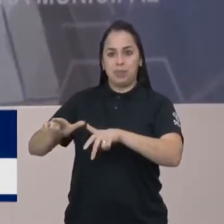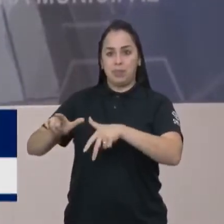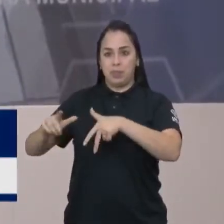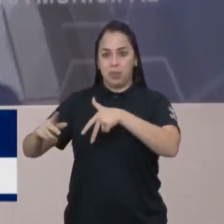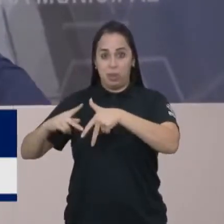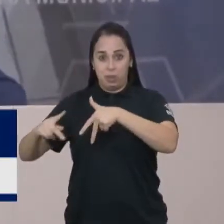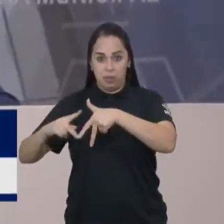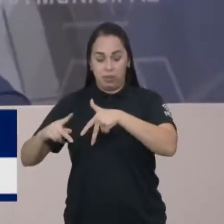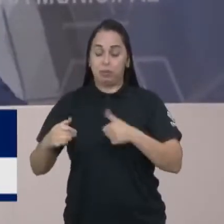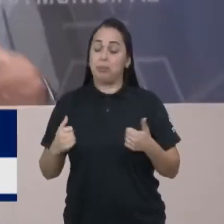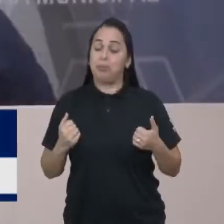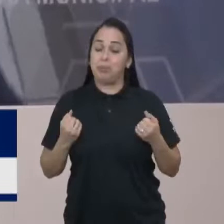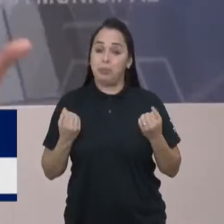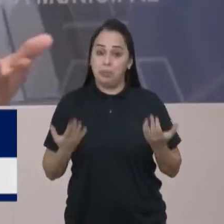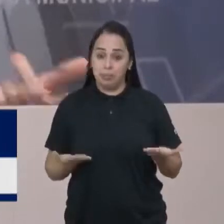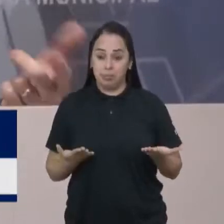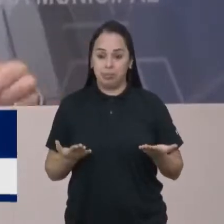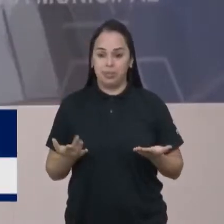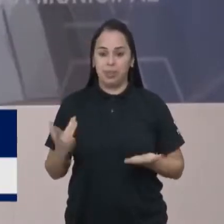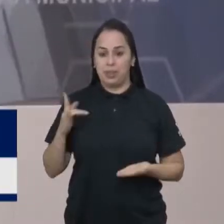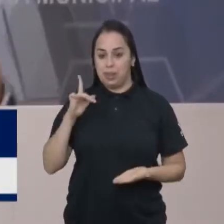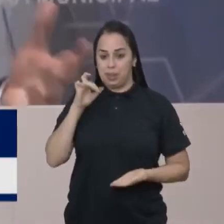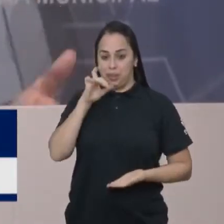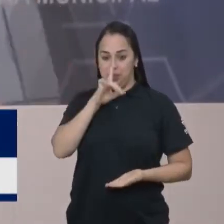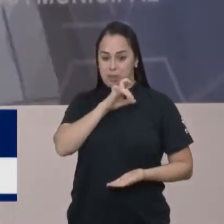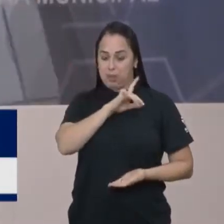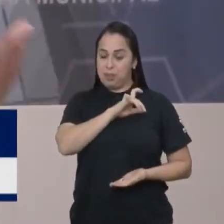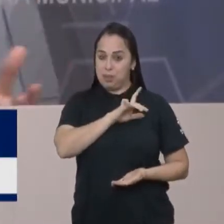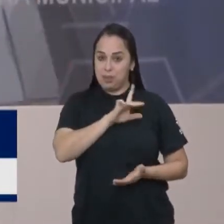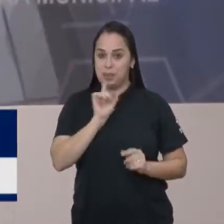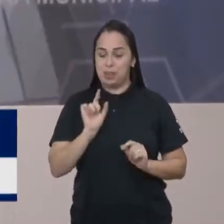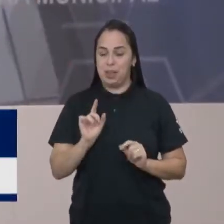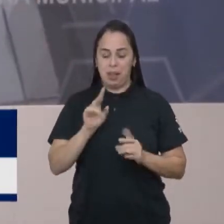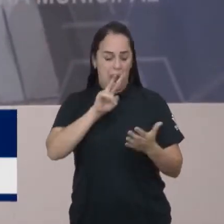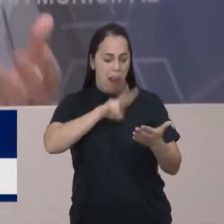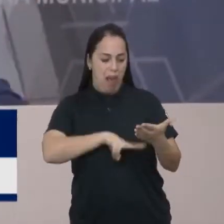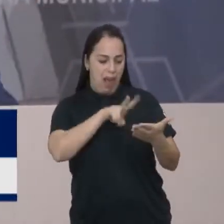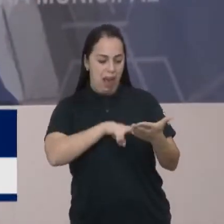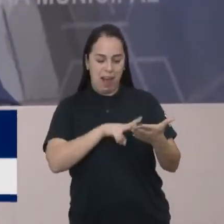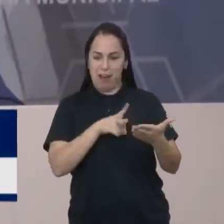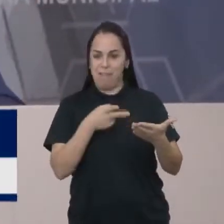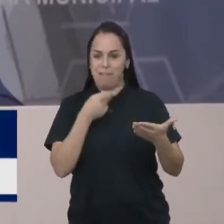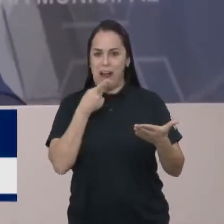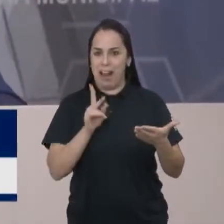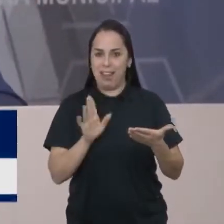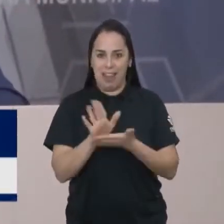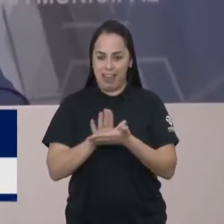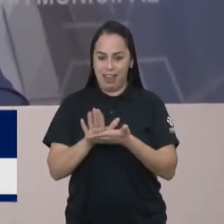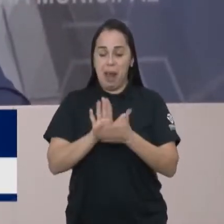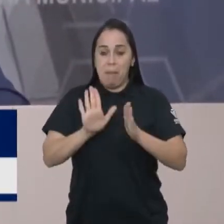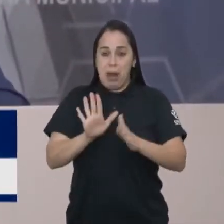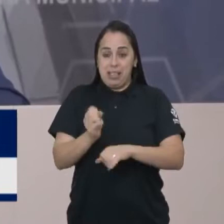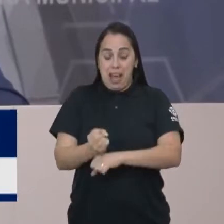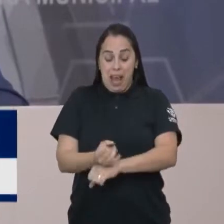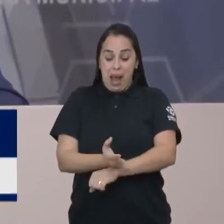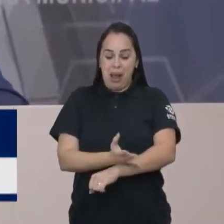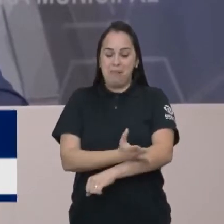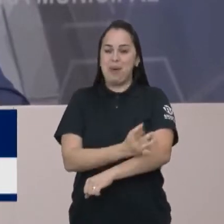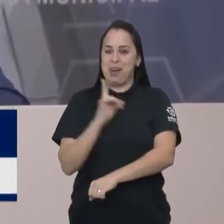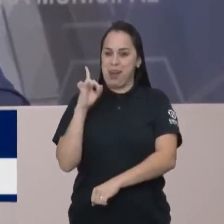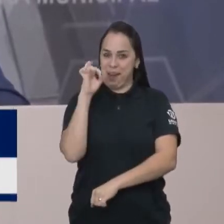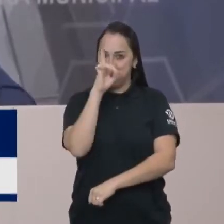joseense. Bom, a maior dificuldade não é nem ler nada, não é falar, mas é porque a gente se emociona, né, com